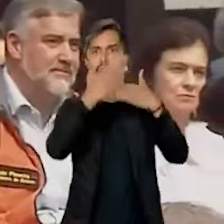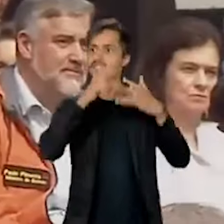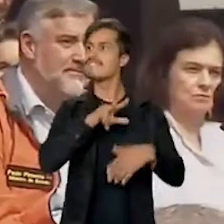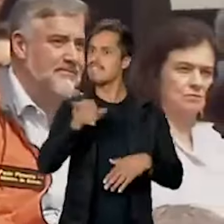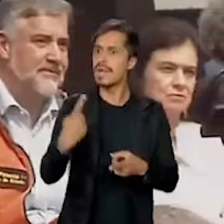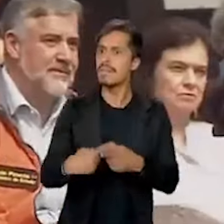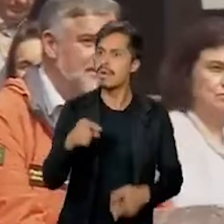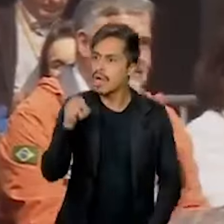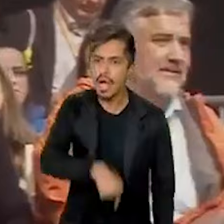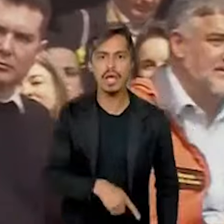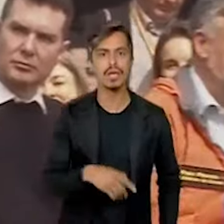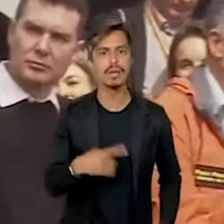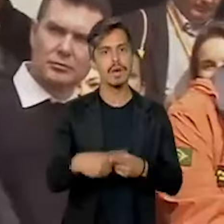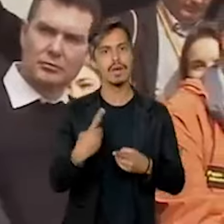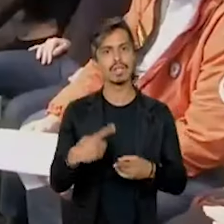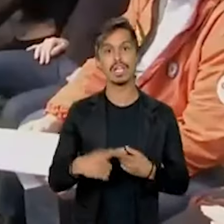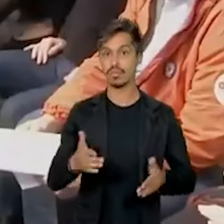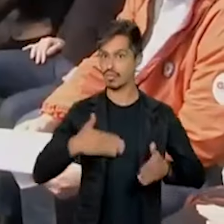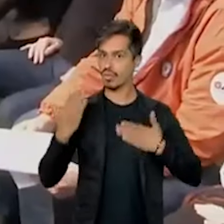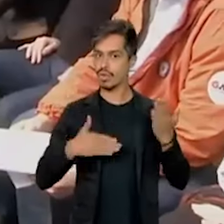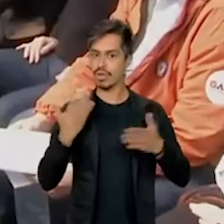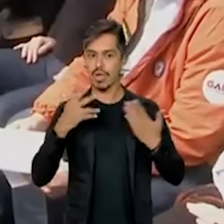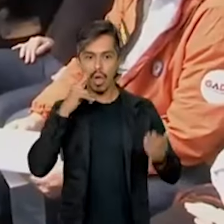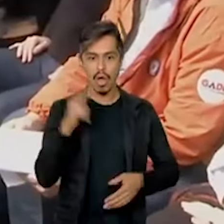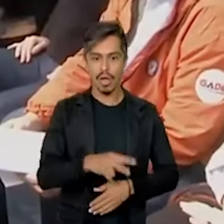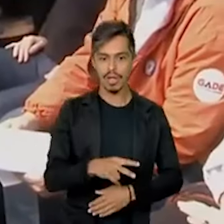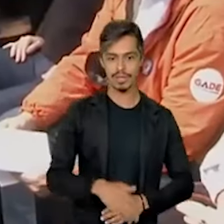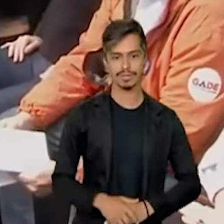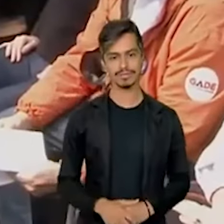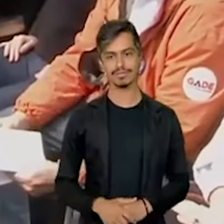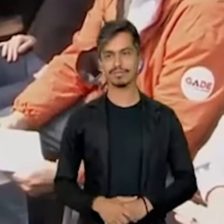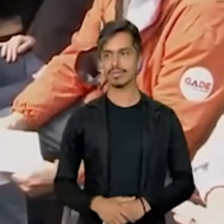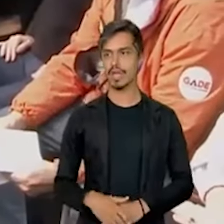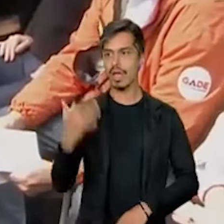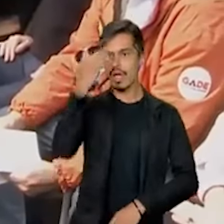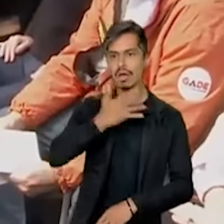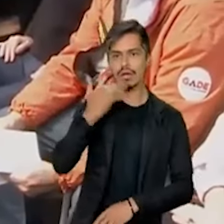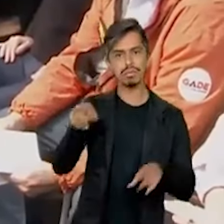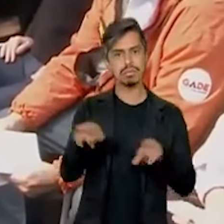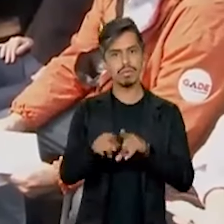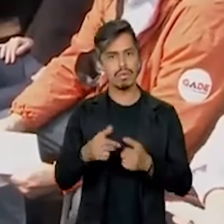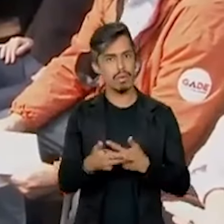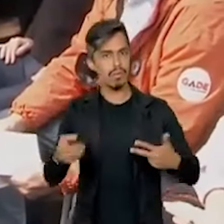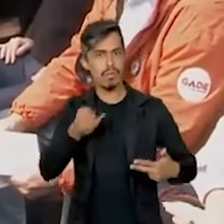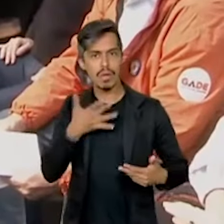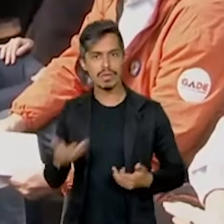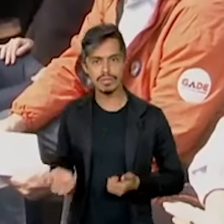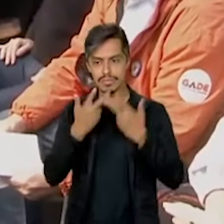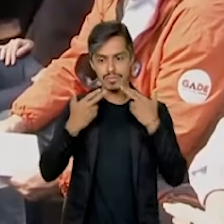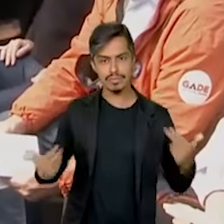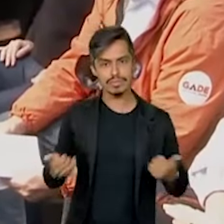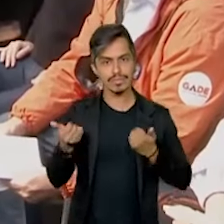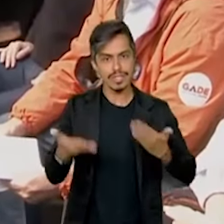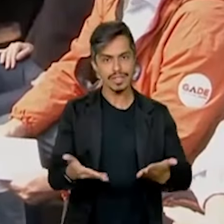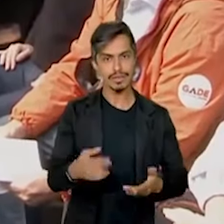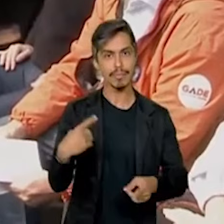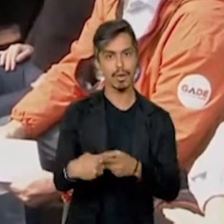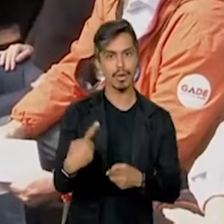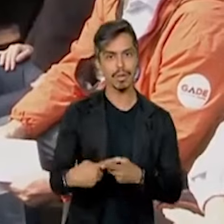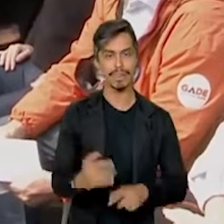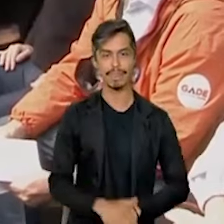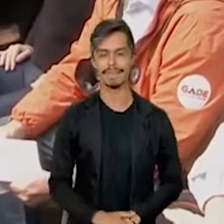aqui, Eduardo? Se prepare para a surpresa. Porque o Haddad também tem surpresa. Sabe por quê? Porque tem